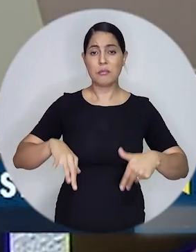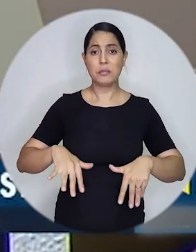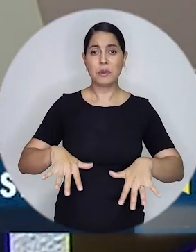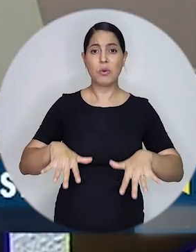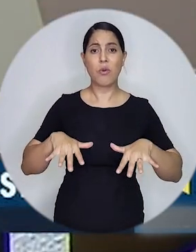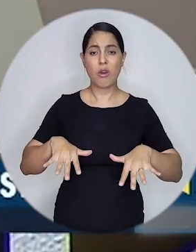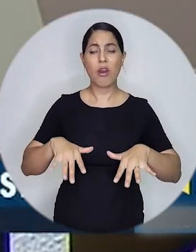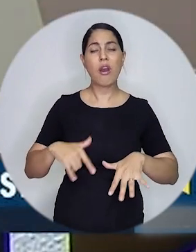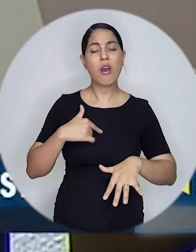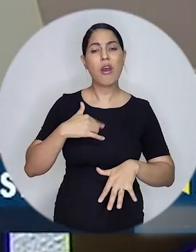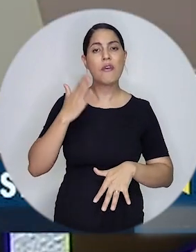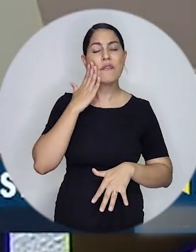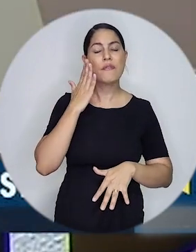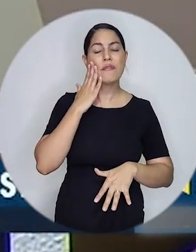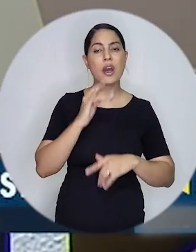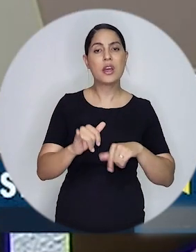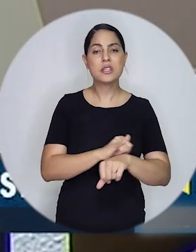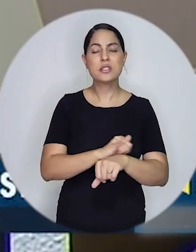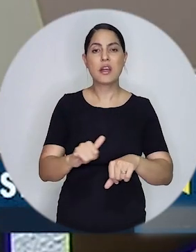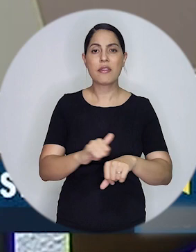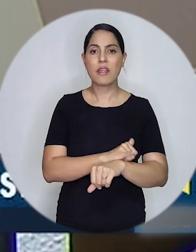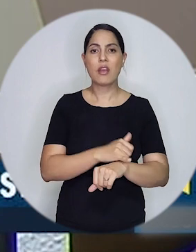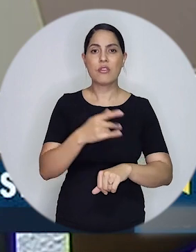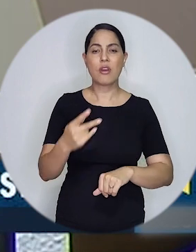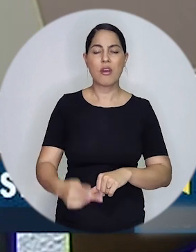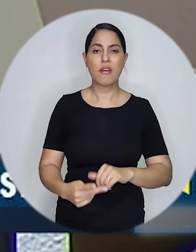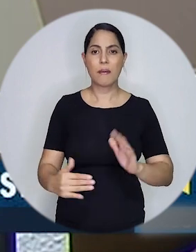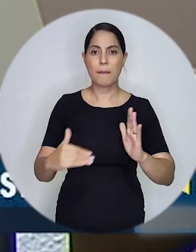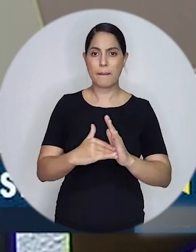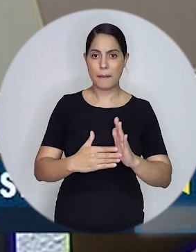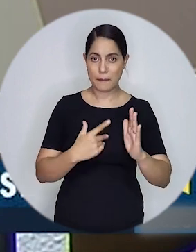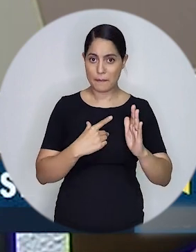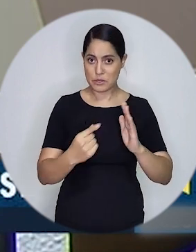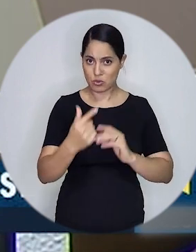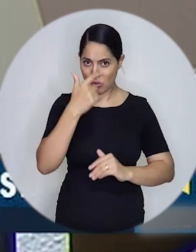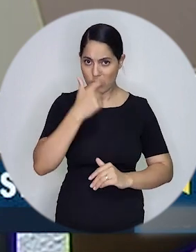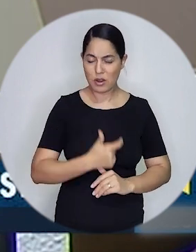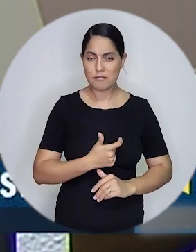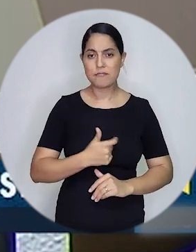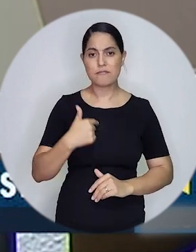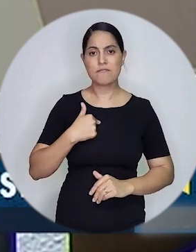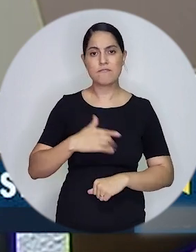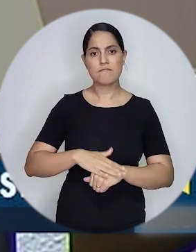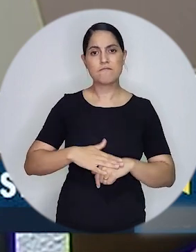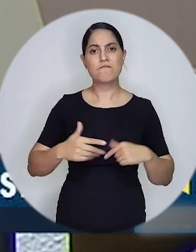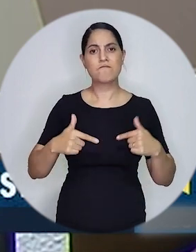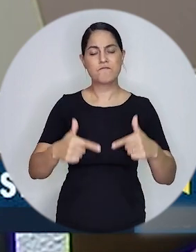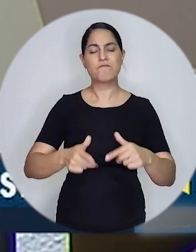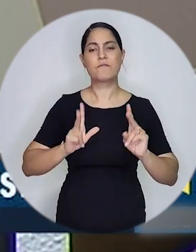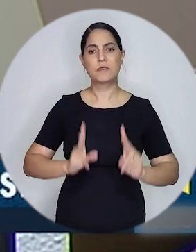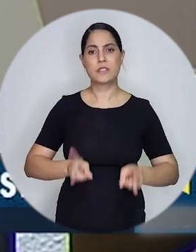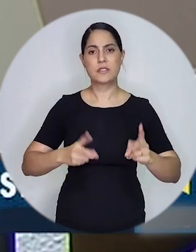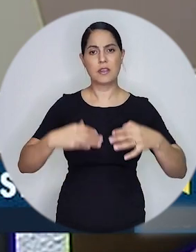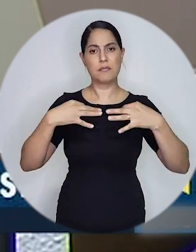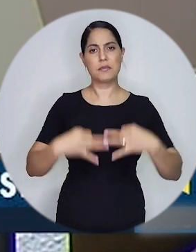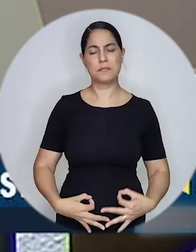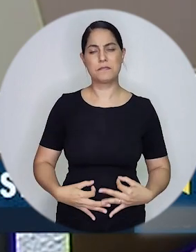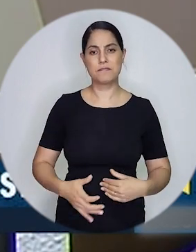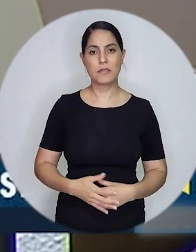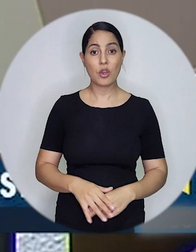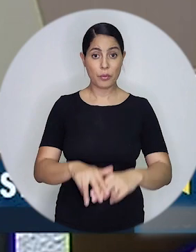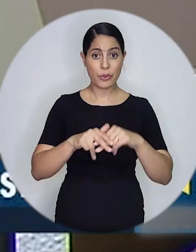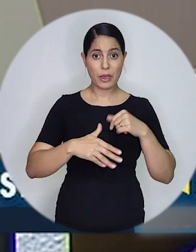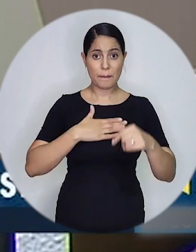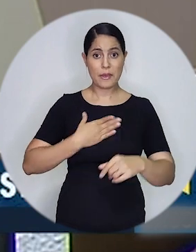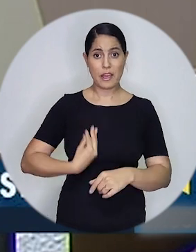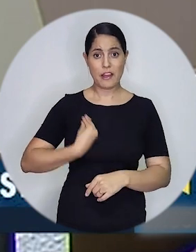a julgar temas relevantes e de extremo impacto à nossa sociedade. pois sempre nas minhas atuações do direito,